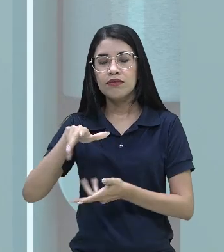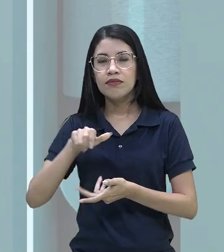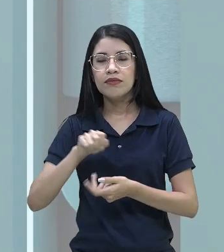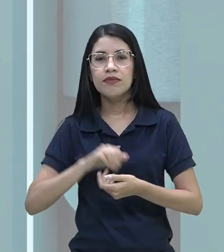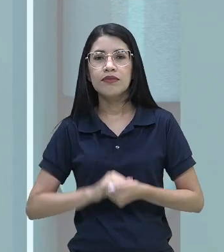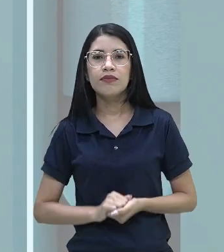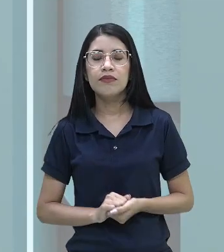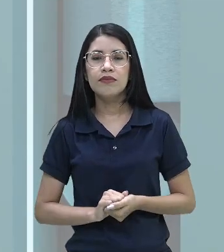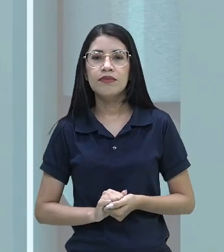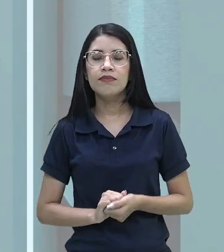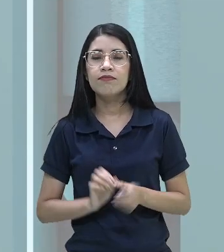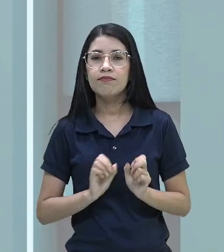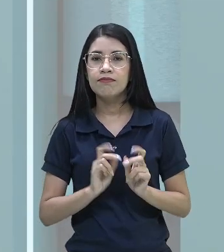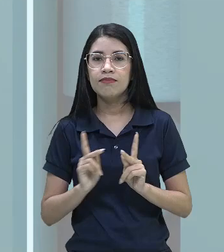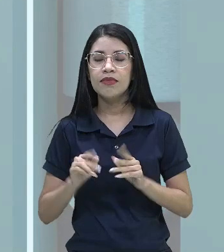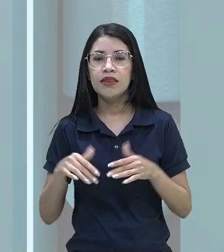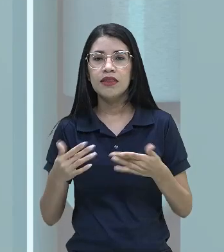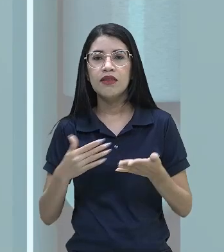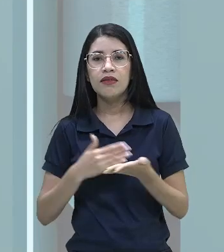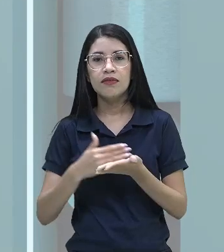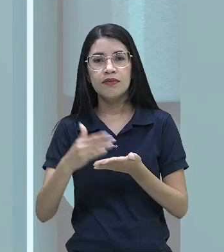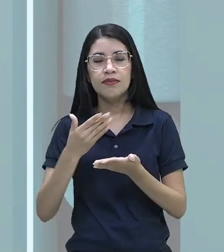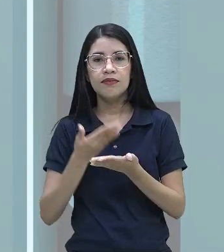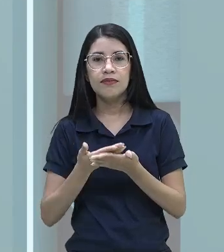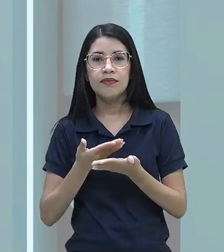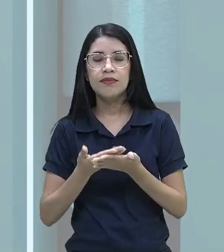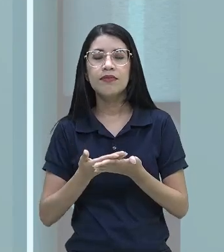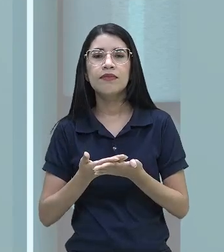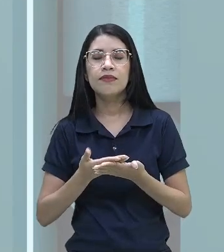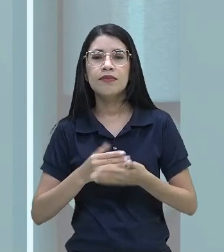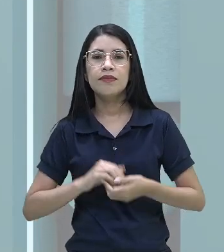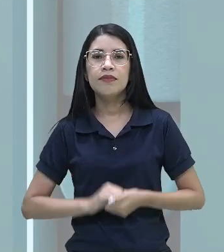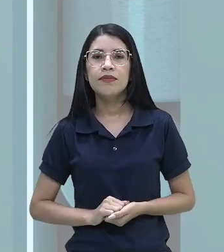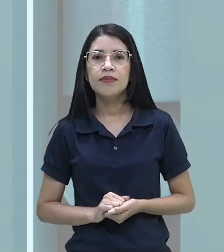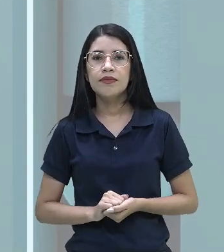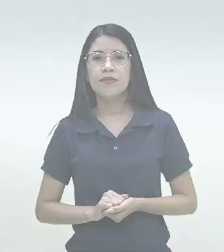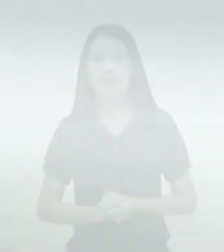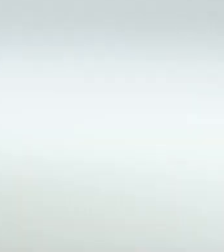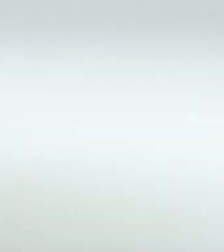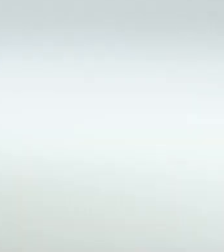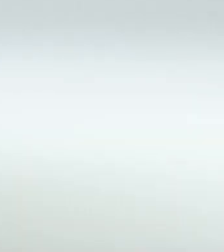mundial. Certo? Então, vamos dar início à nossa aula.